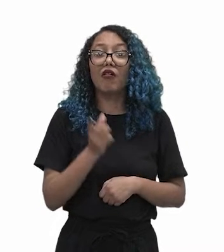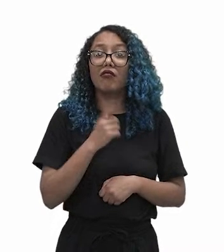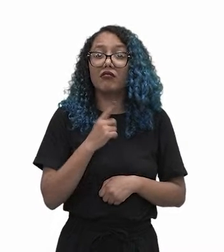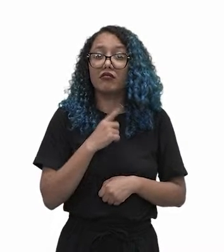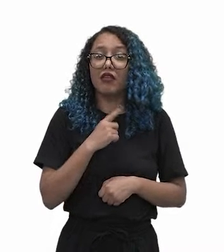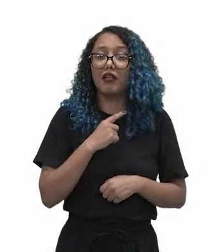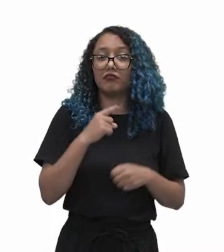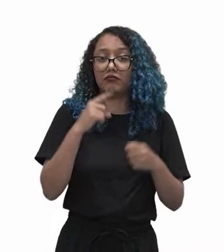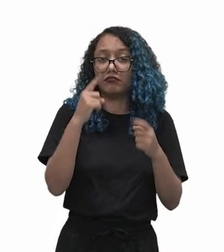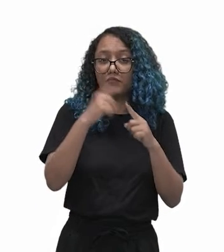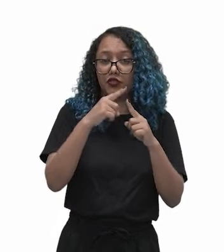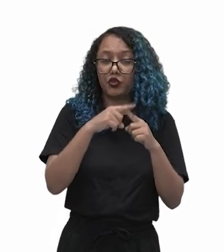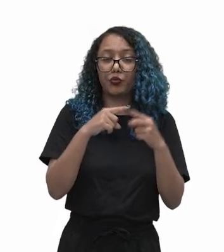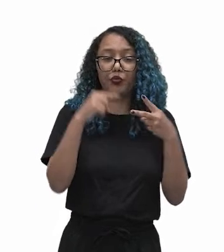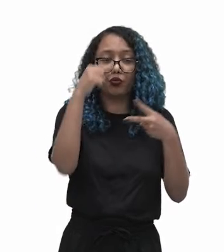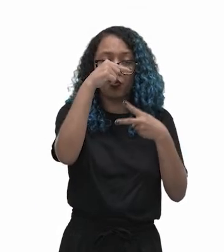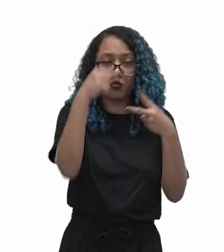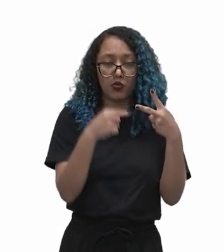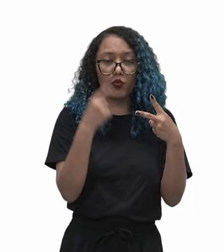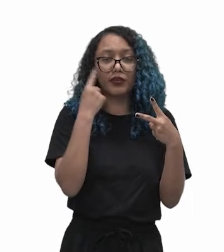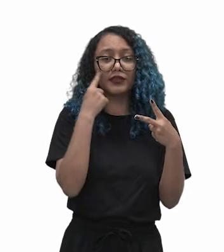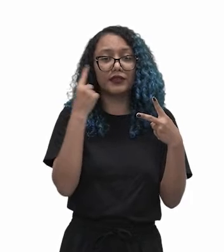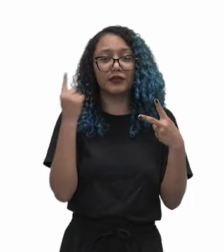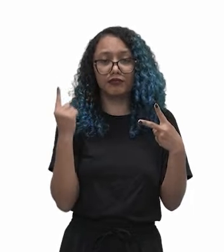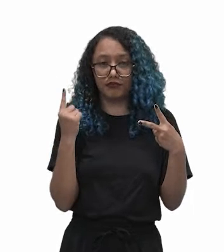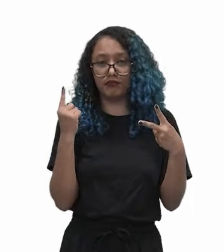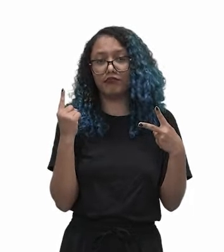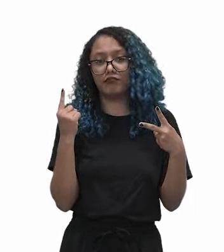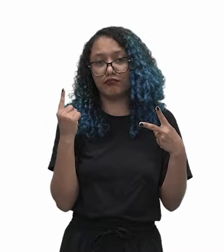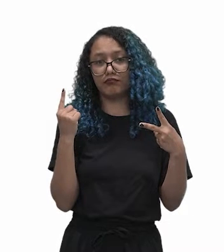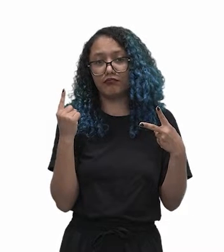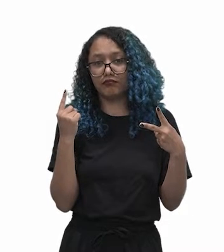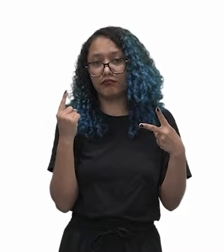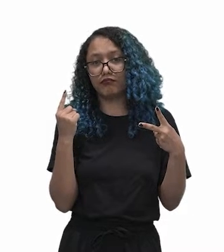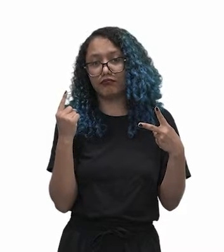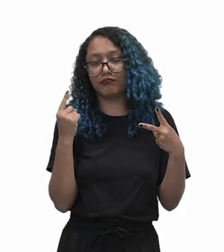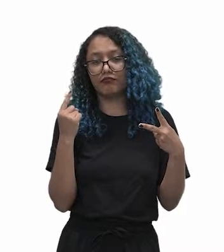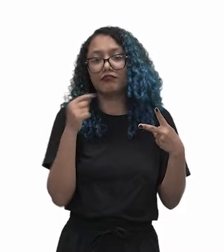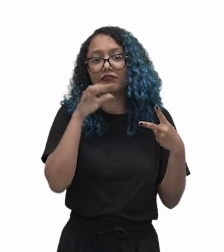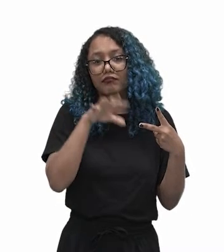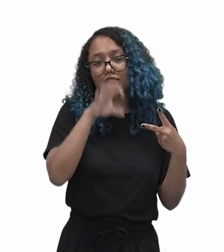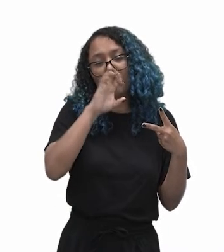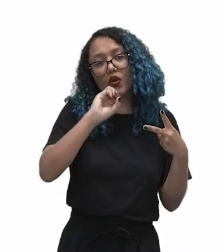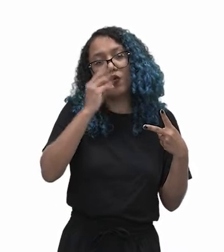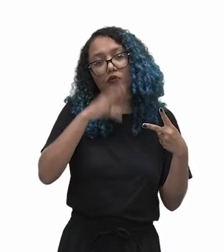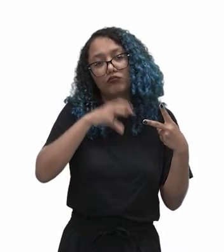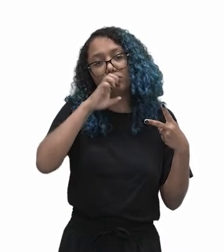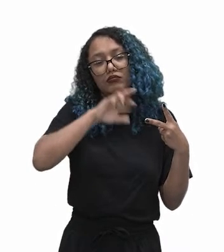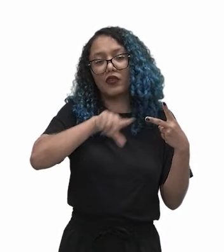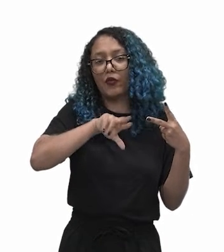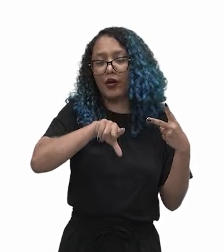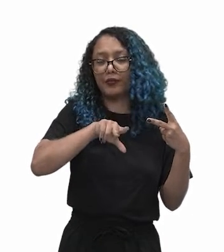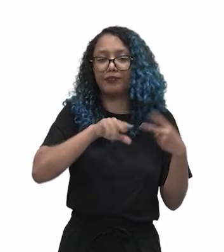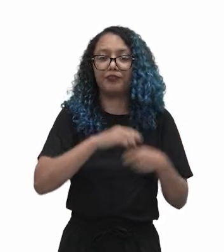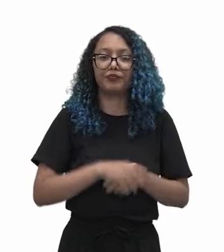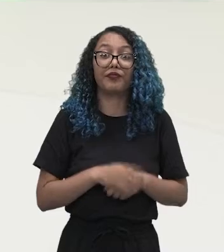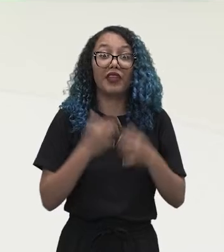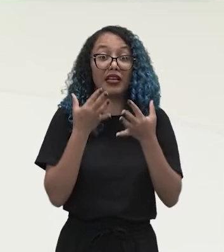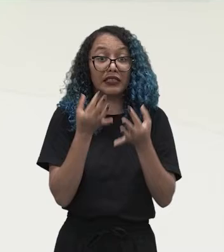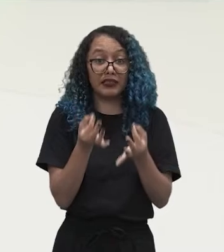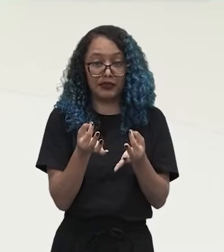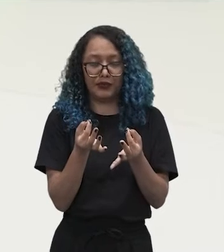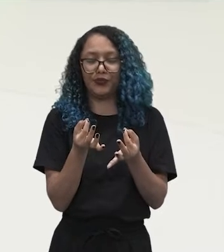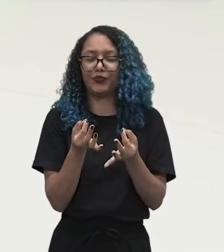classificadas em cadeia fechada aromática ou cadeia fechada não aromática. Observem